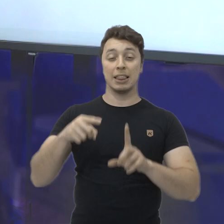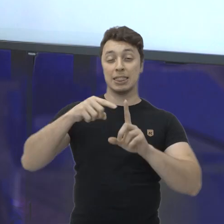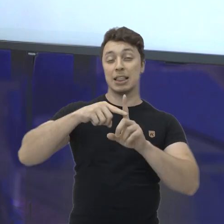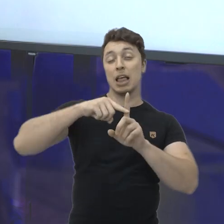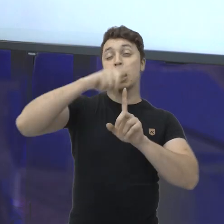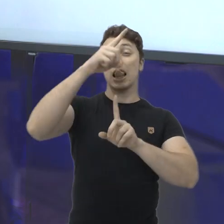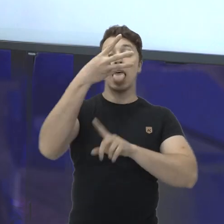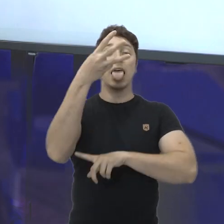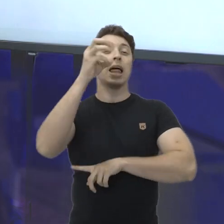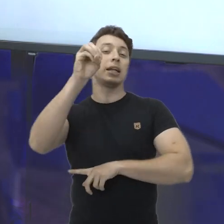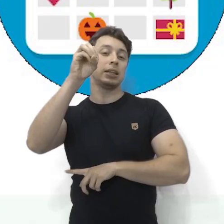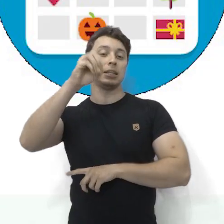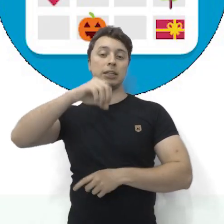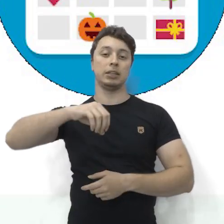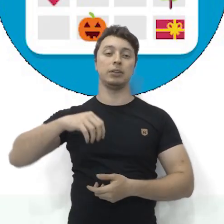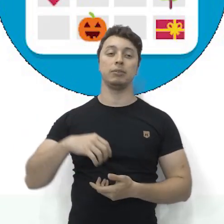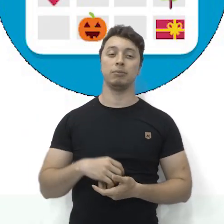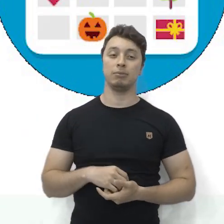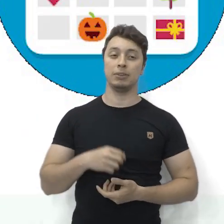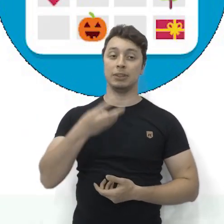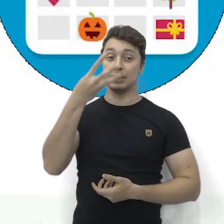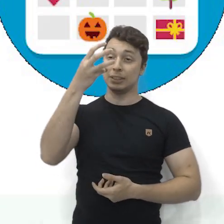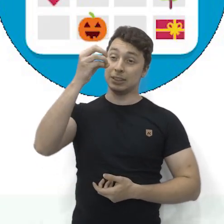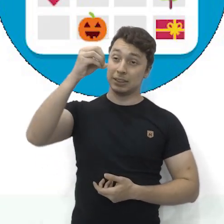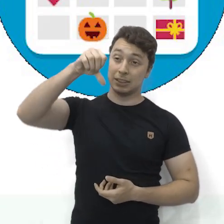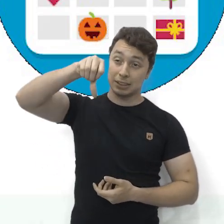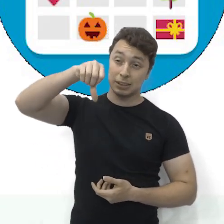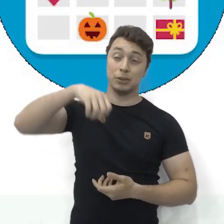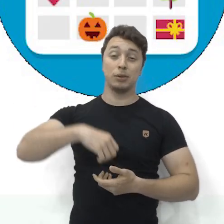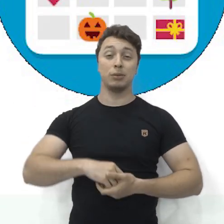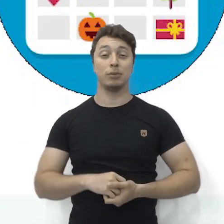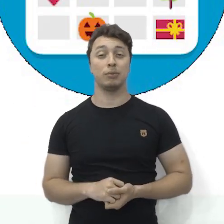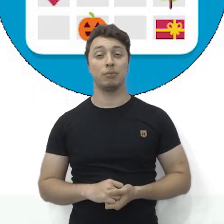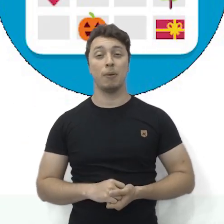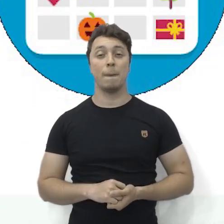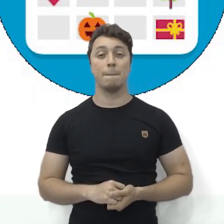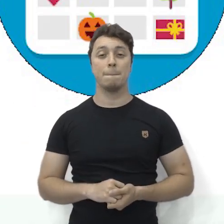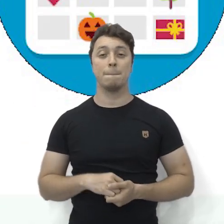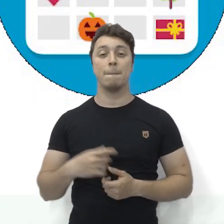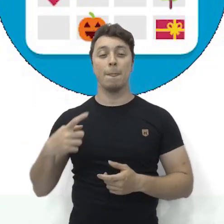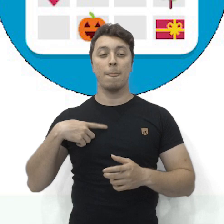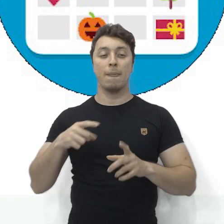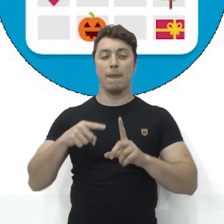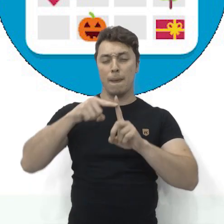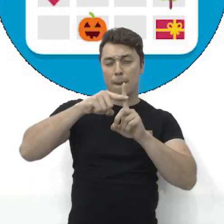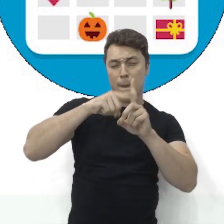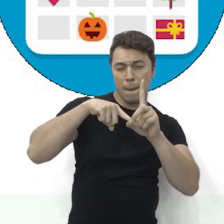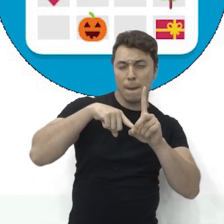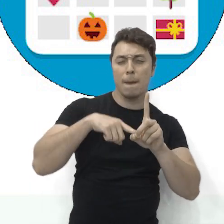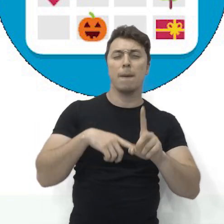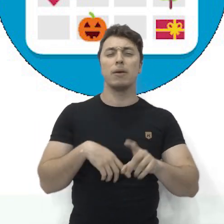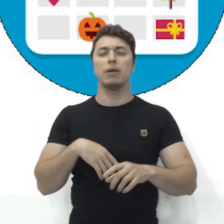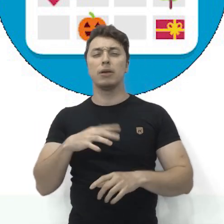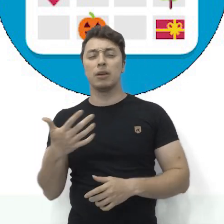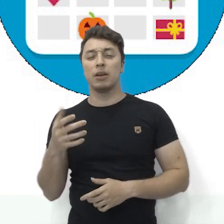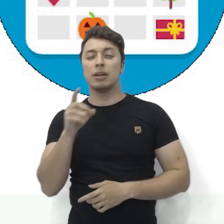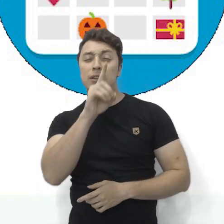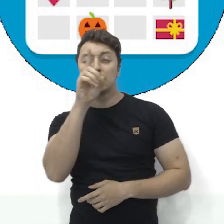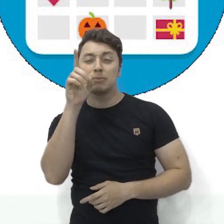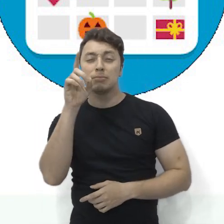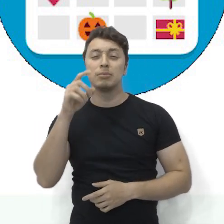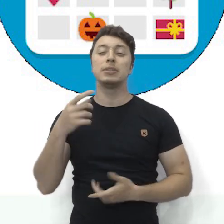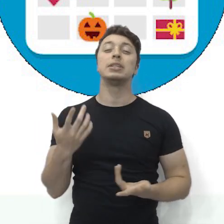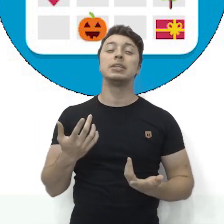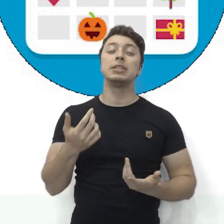graus. E em que dia desta semana a temperatura estava mais baixa? Foi na